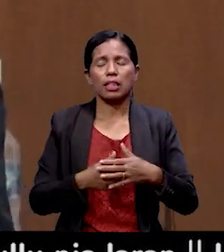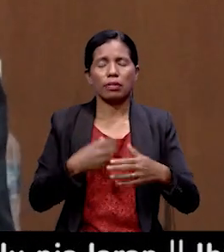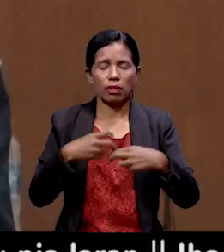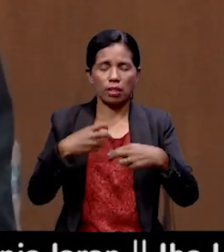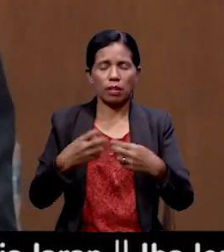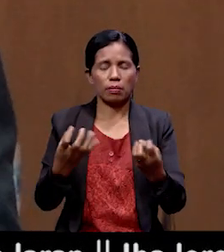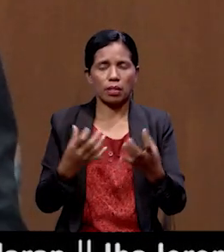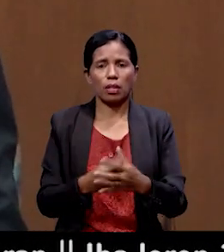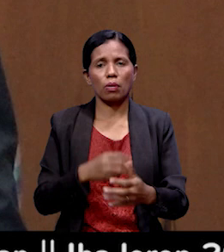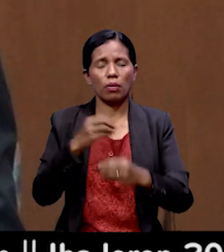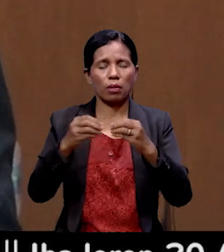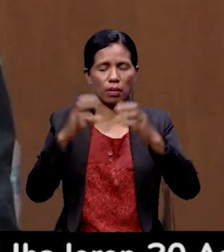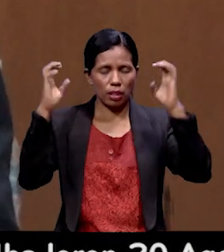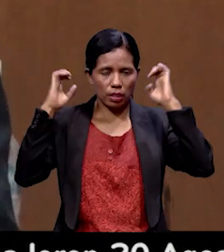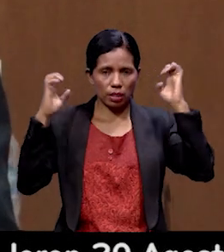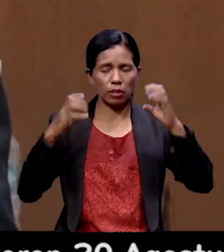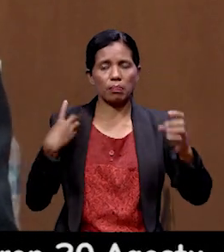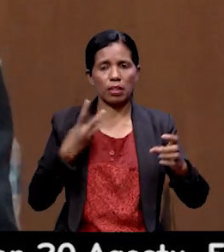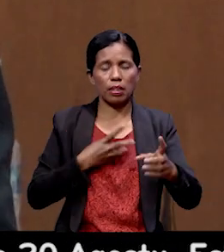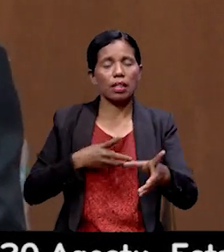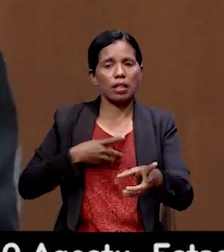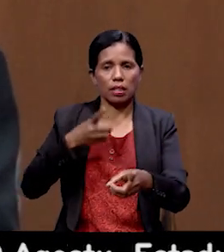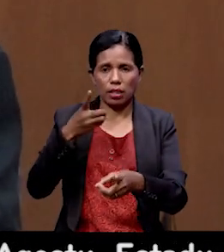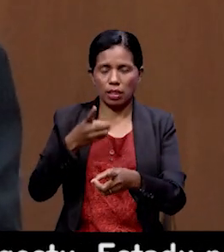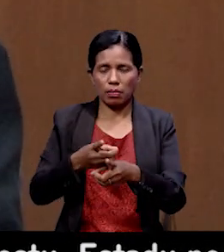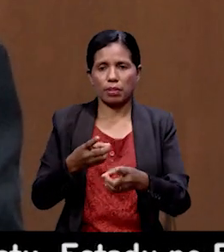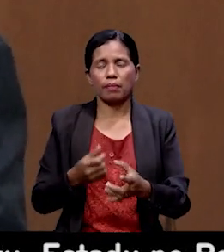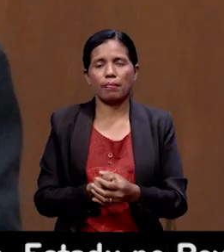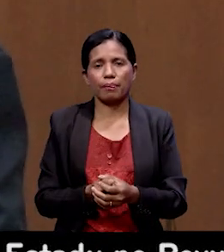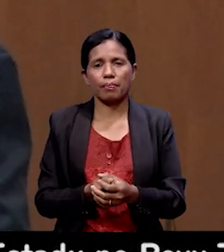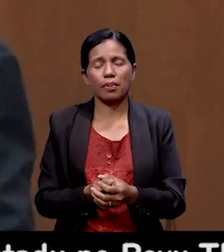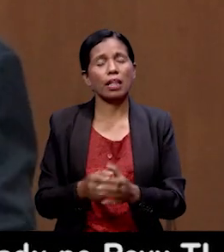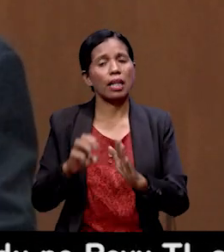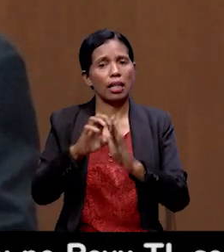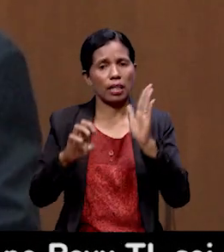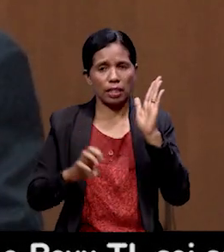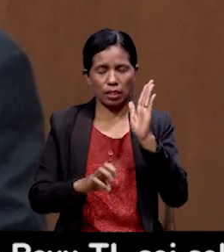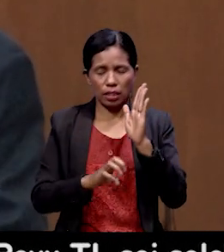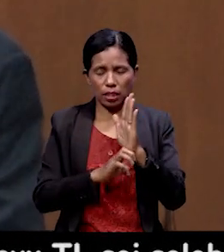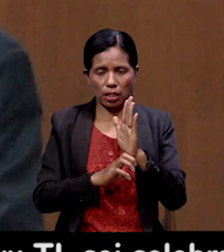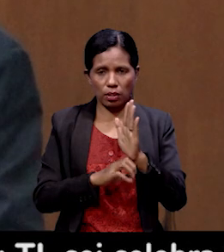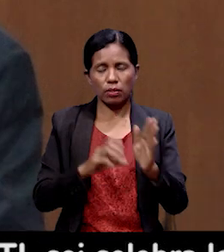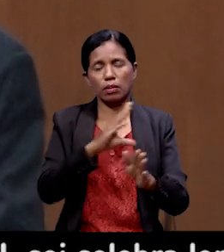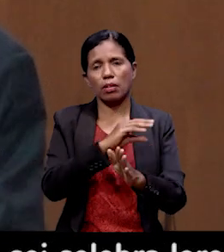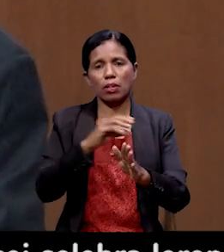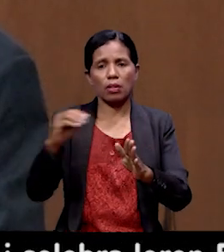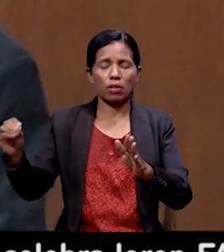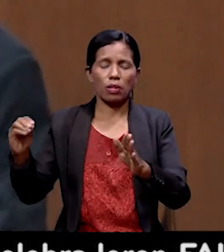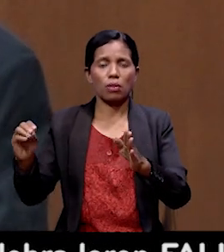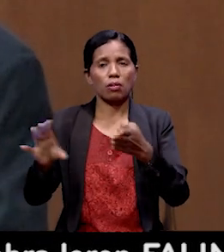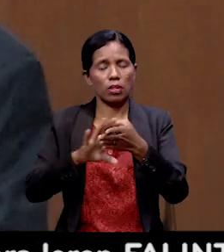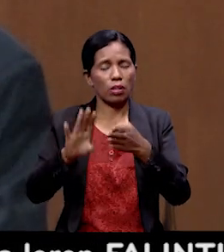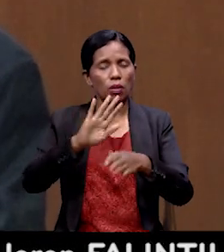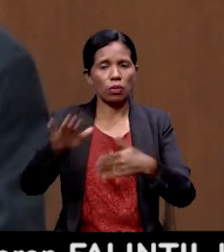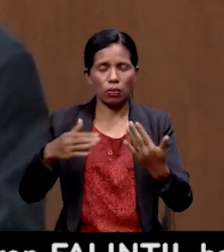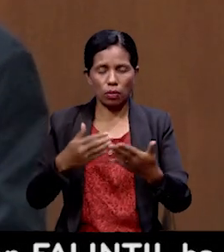relaciona ao exercício da democracia e da lei. Estado, o órgão eleitoral será nós, precisa reno teto